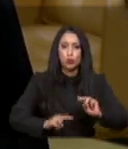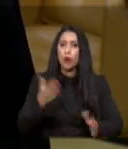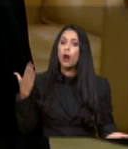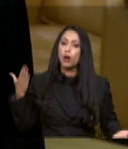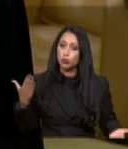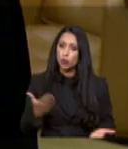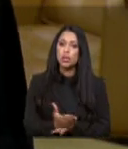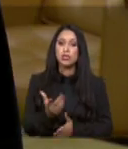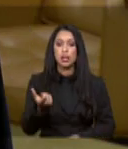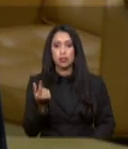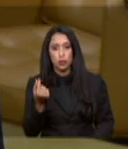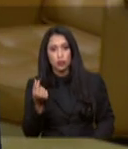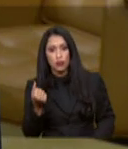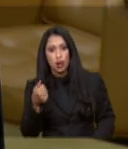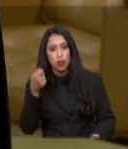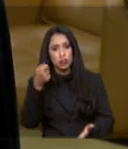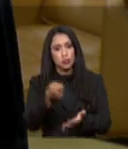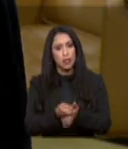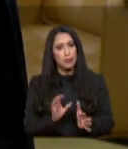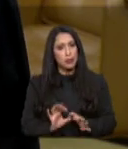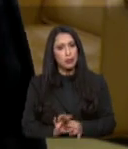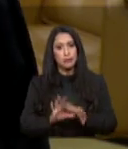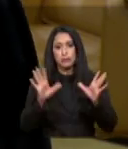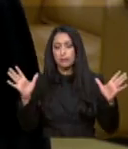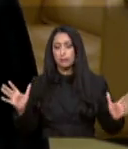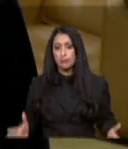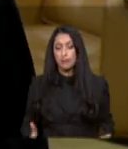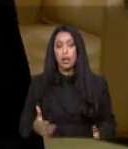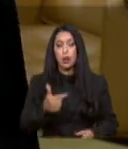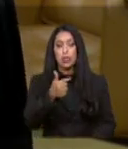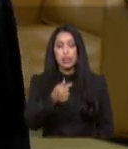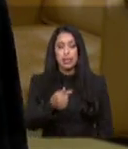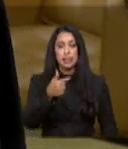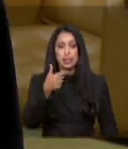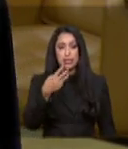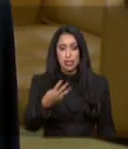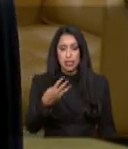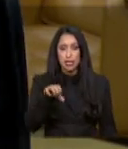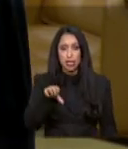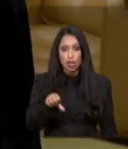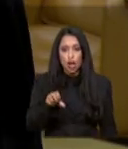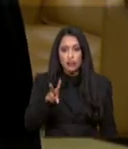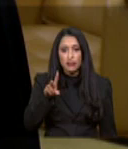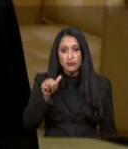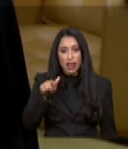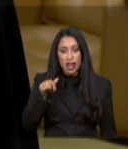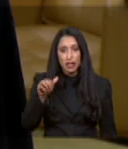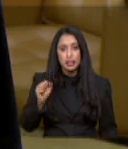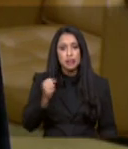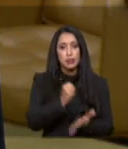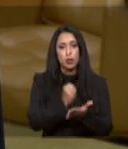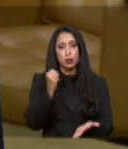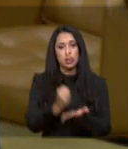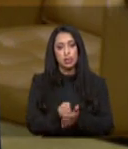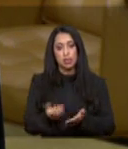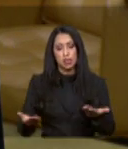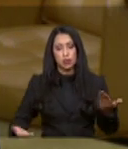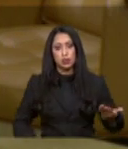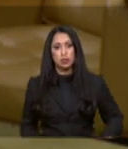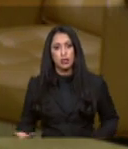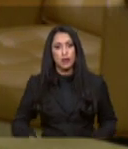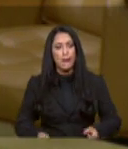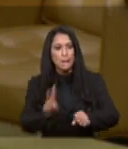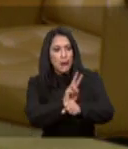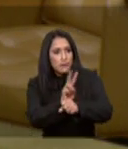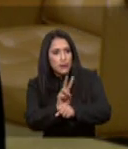autorização orçamentária concedida. Portanto, 739 vagas para contratações de servidores para